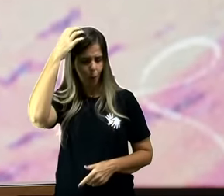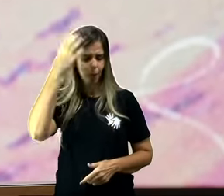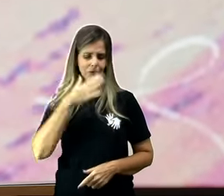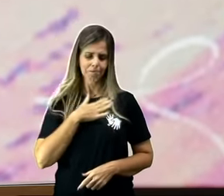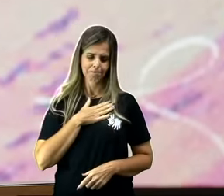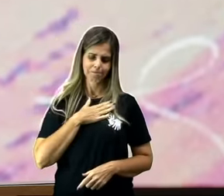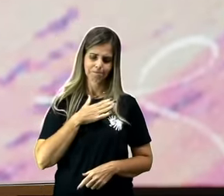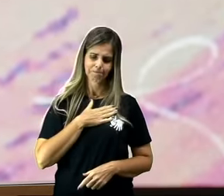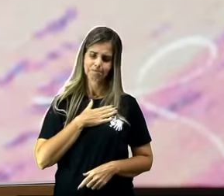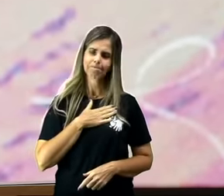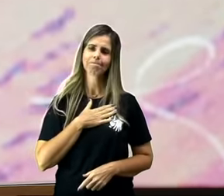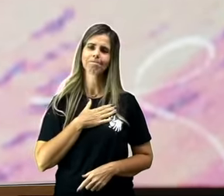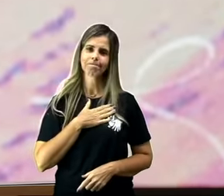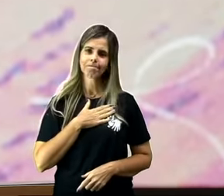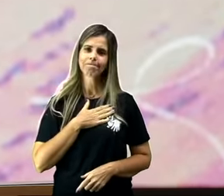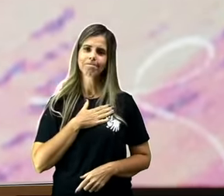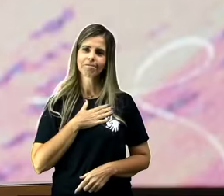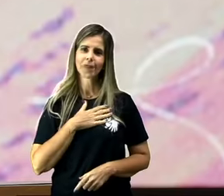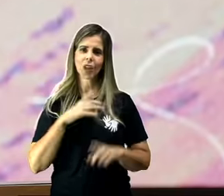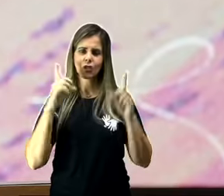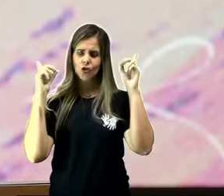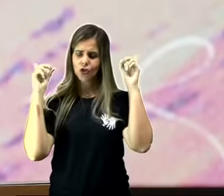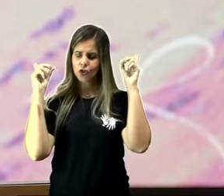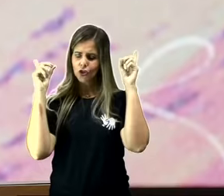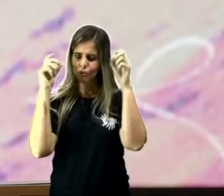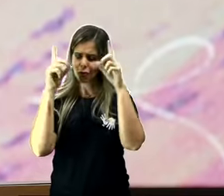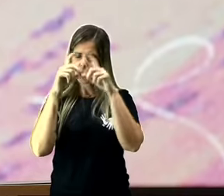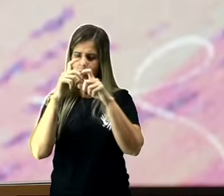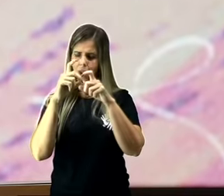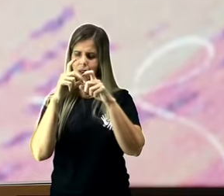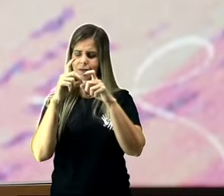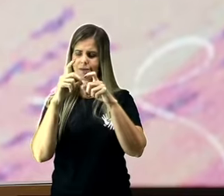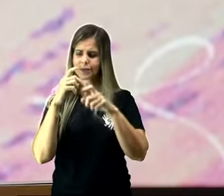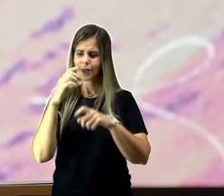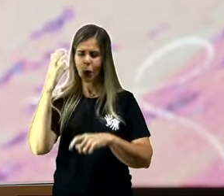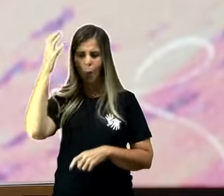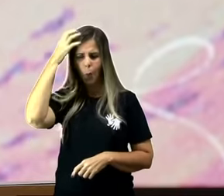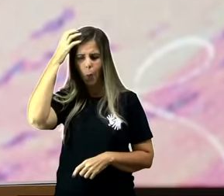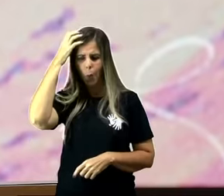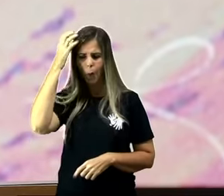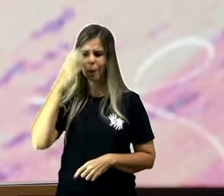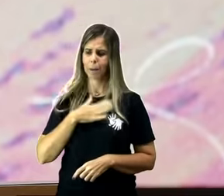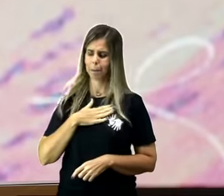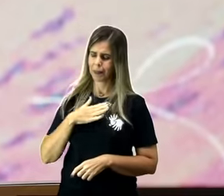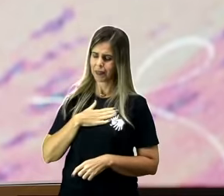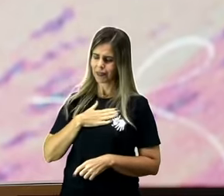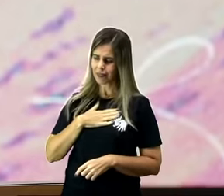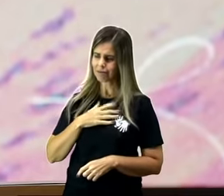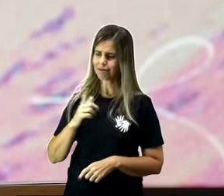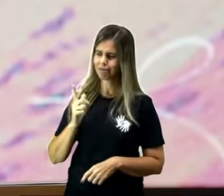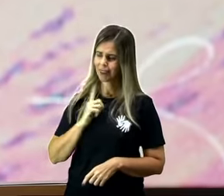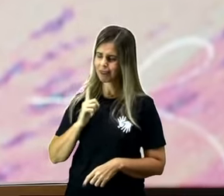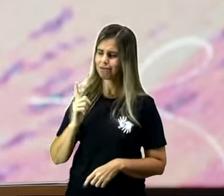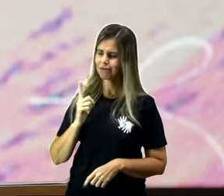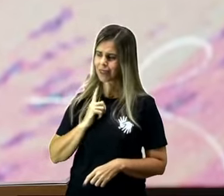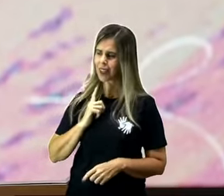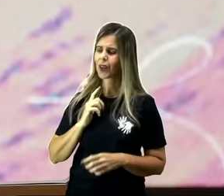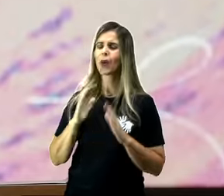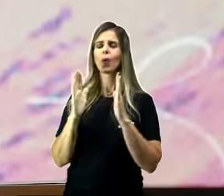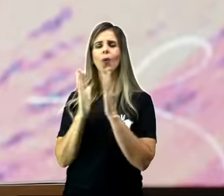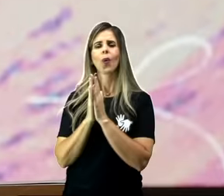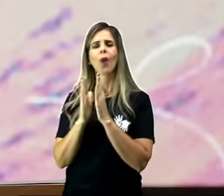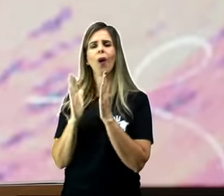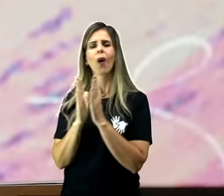internet. Tem gente que está assim, não consigo nem orar, porque o que eu fiz, Senhor, para passar por isso? Que culpa tenho eu por tudo que eu estou vivendo? Meu Deus do céu,